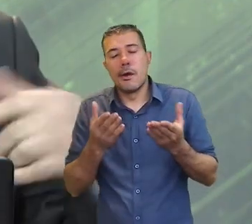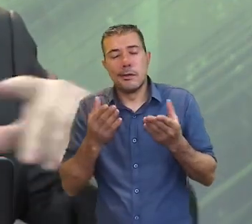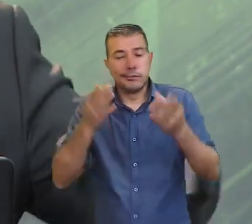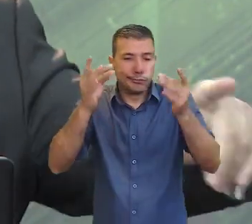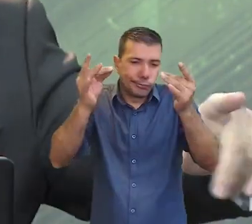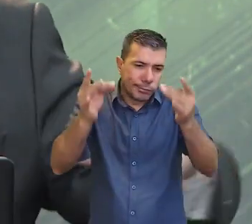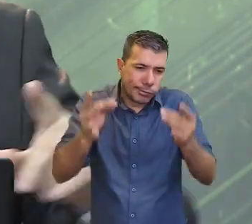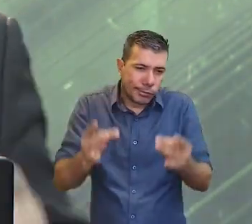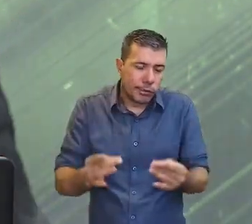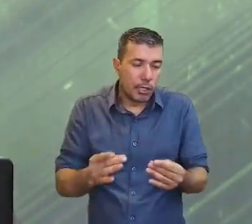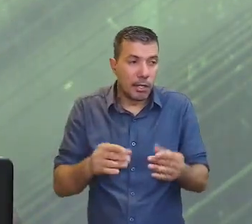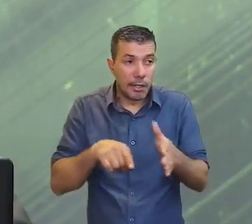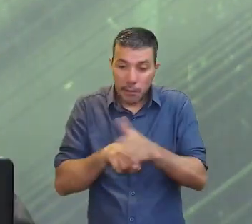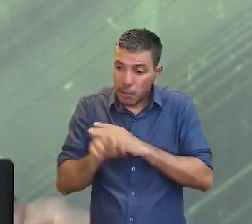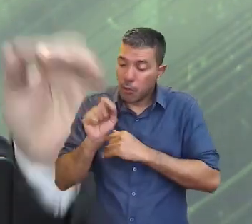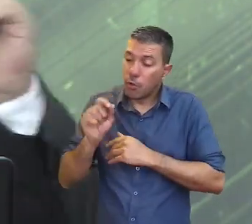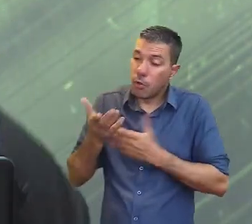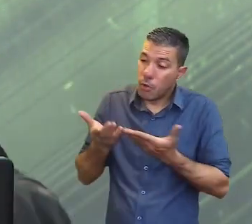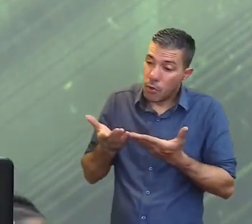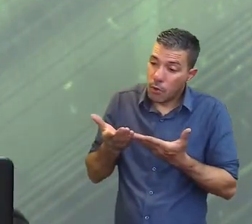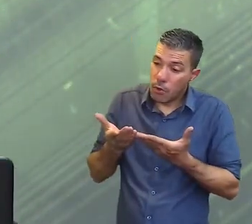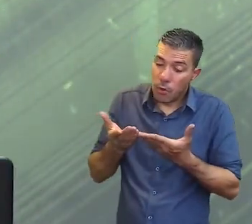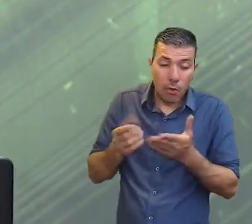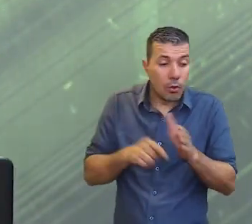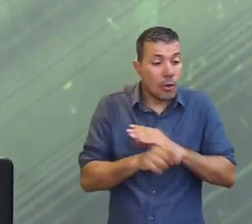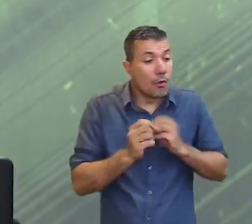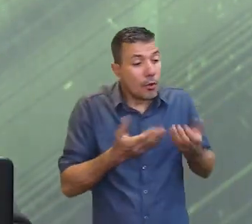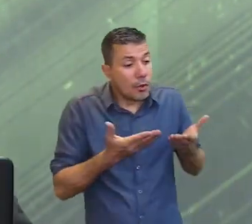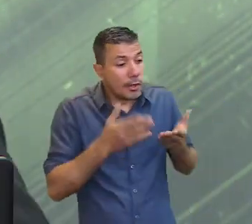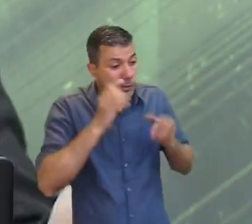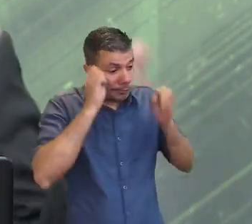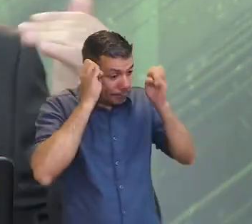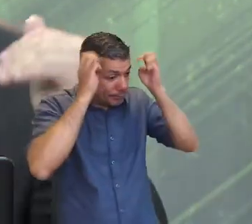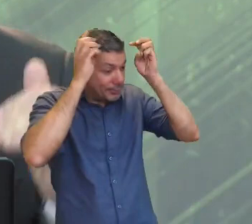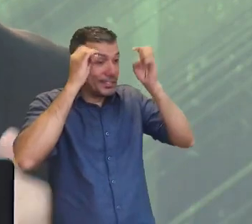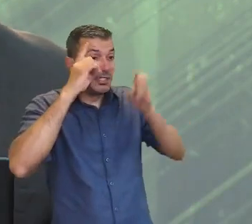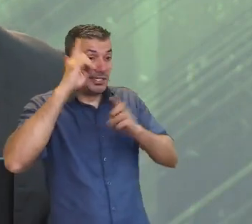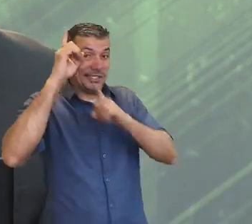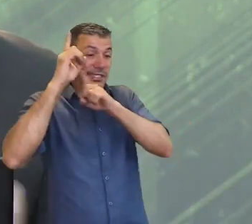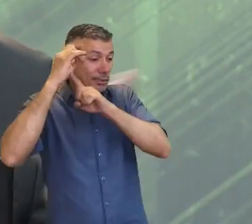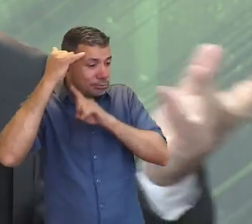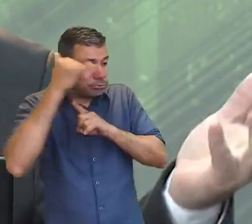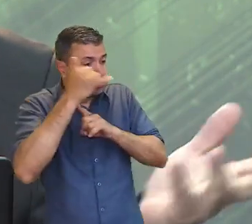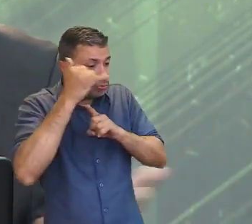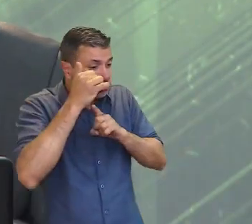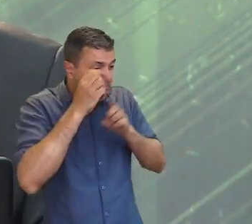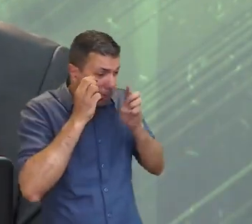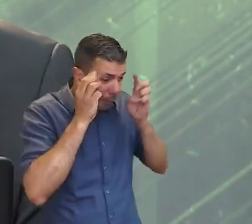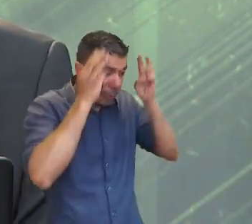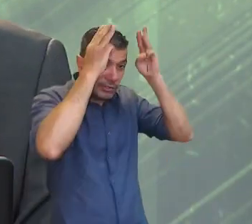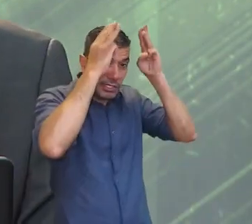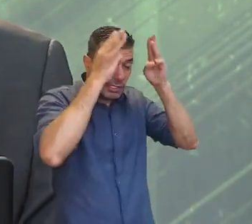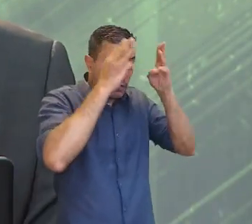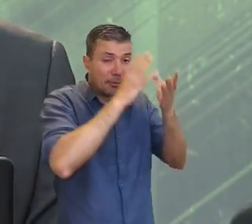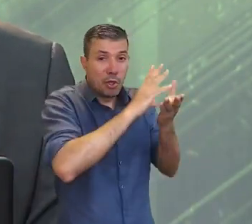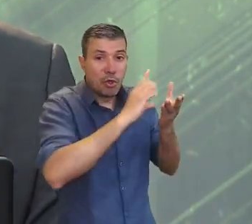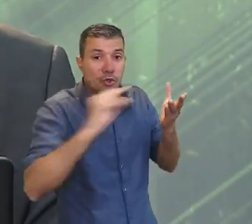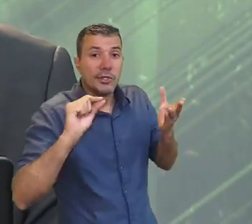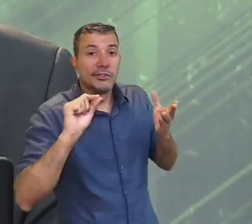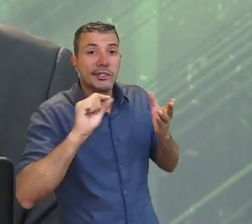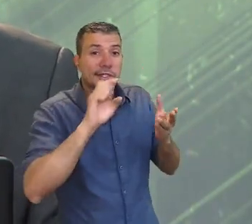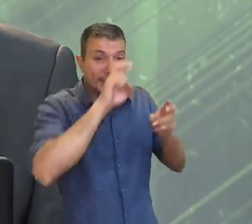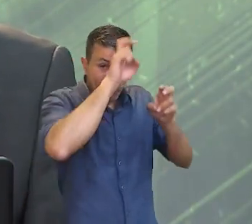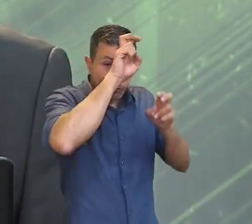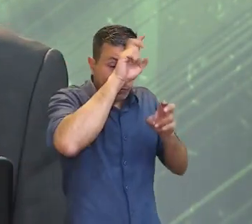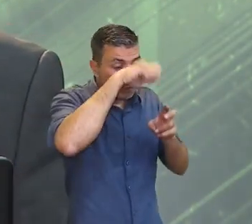ordem? Agora eu transfiro a pergunta para o senhor. Qual foi a ordem de Deus a Moisés após a saída do Egito? Tem lá em Êxodo 25:8. O senhor pode nos ajudar,